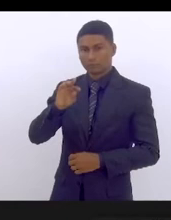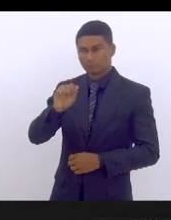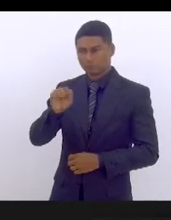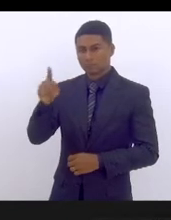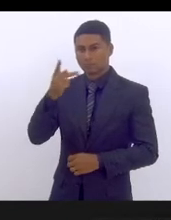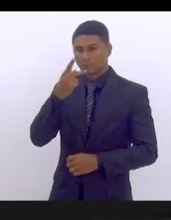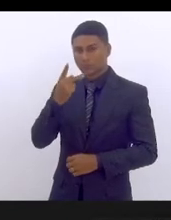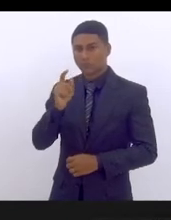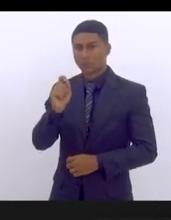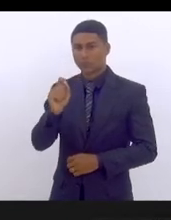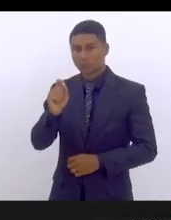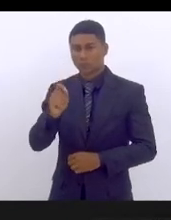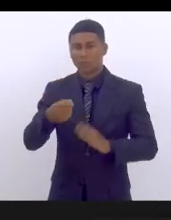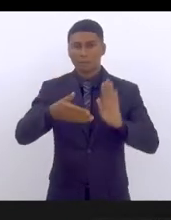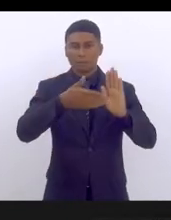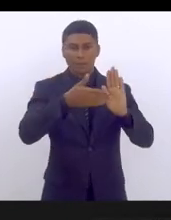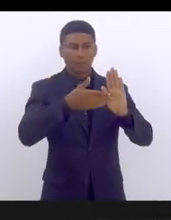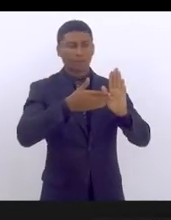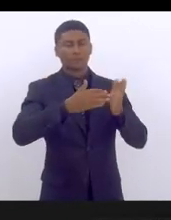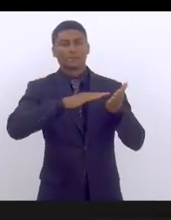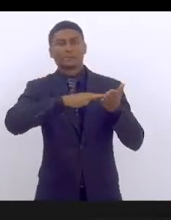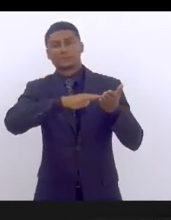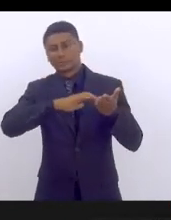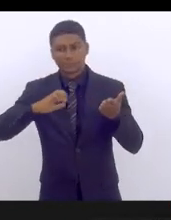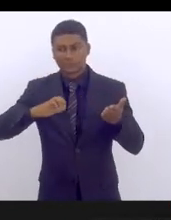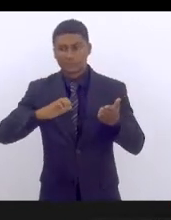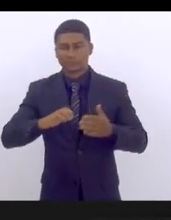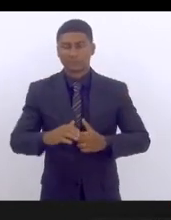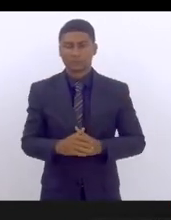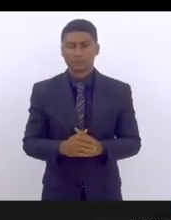para a questão de tirar de pauta,